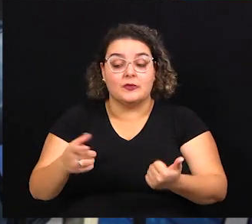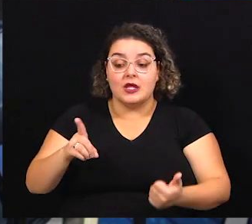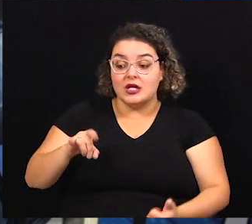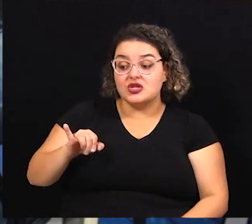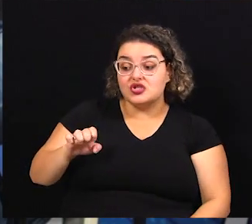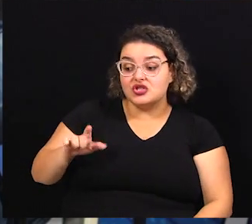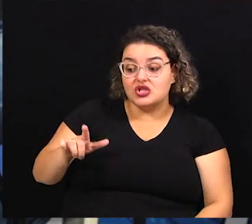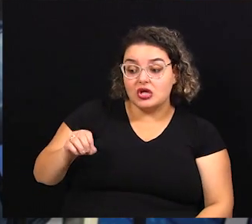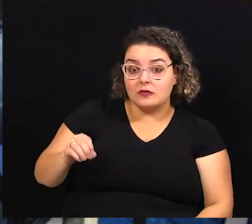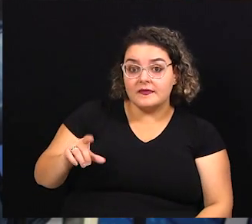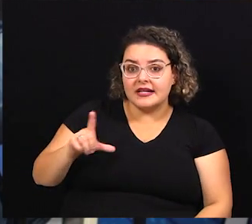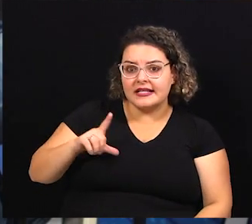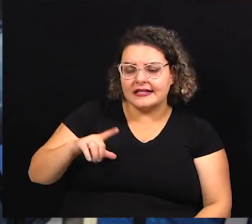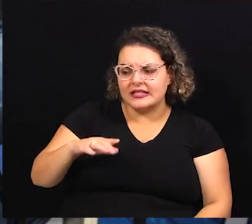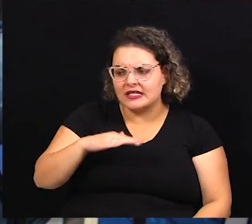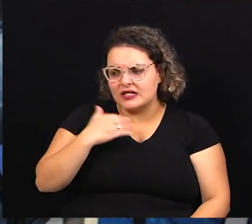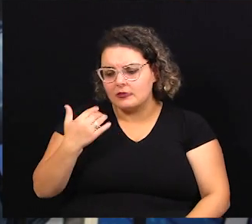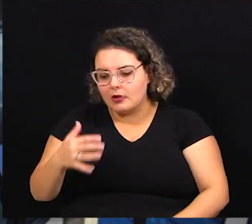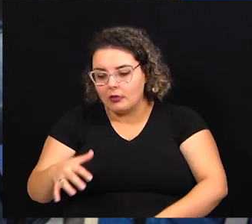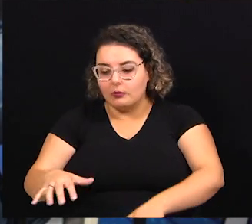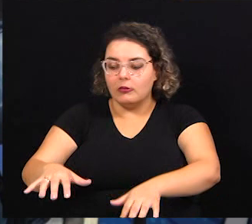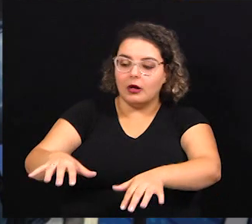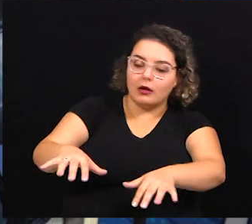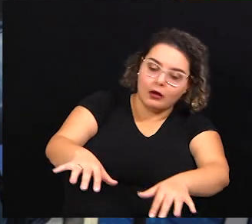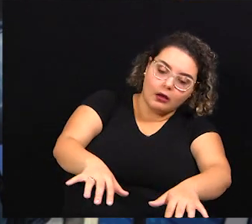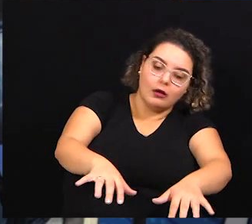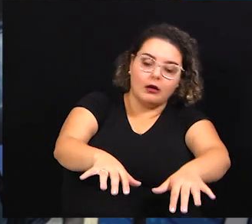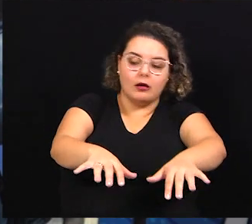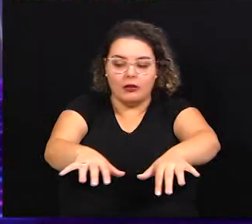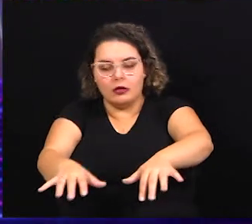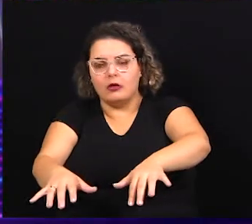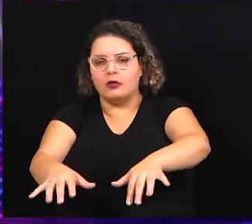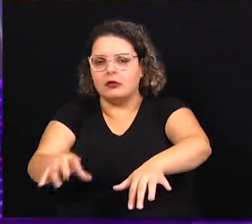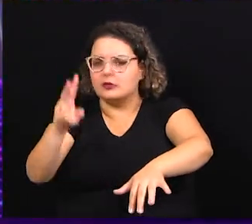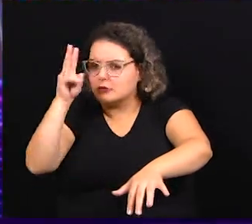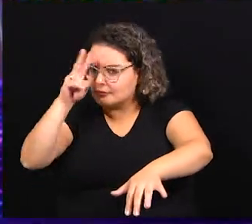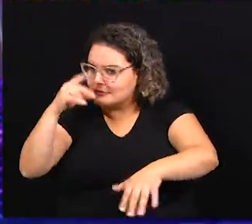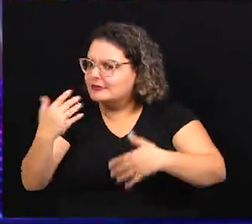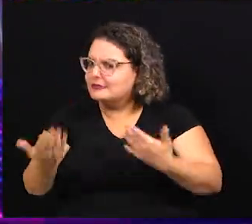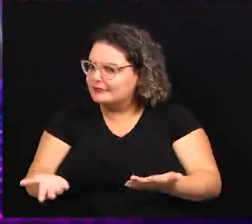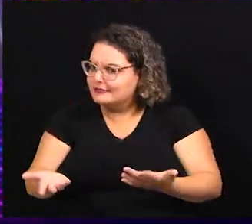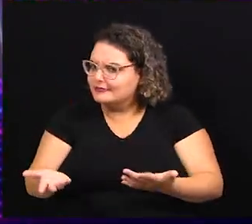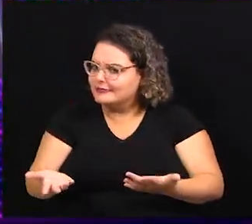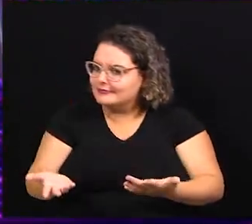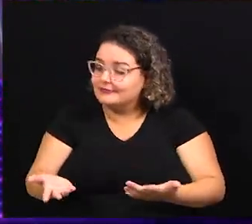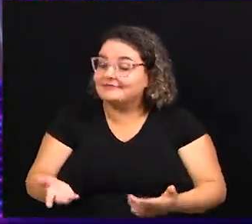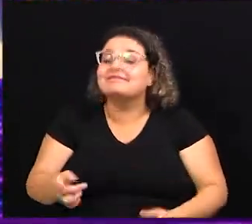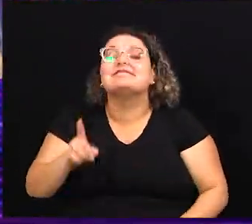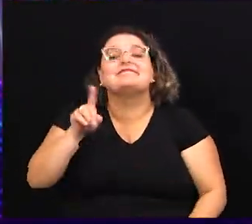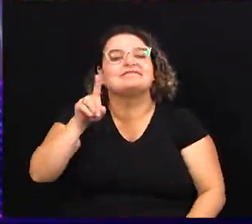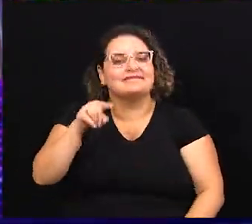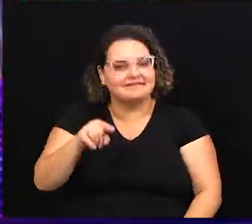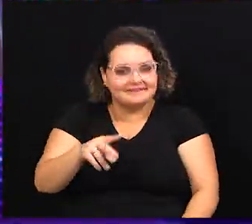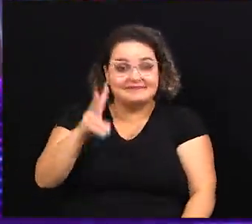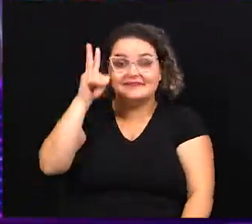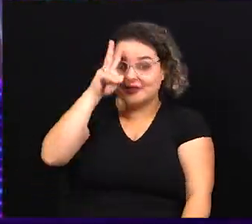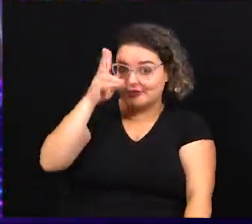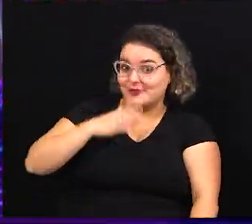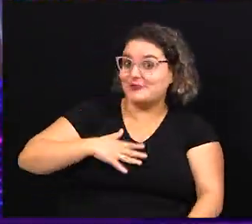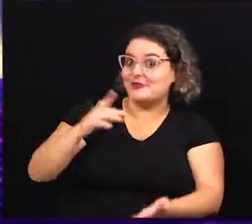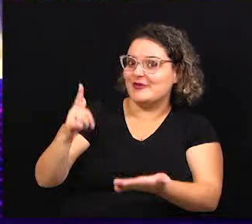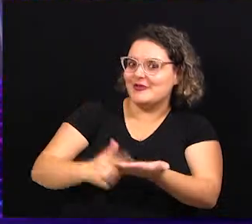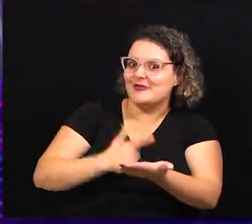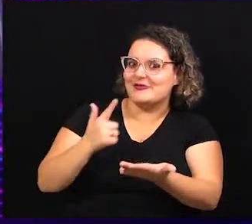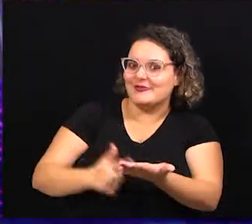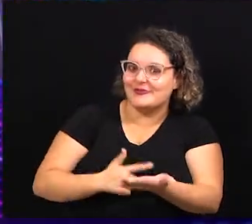ter uma coisa de morte aí, um zumbi. Que história é essa? Pois é, então, a história do meu primeiro livro,